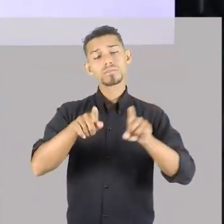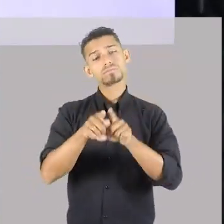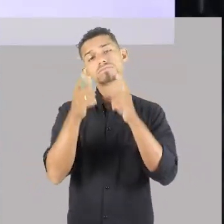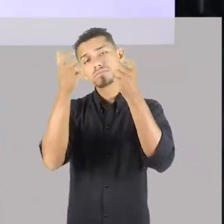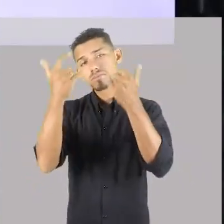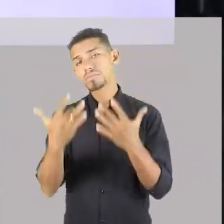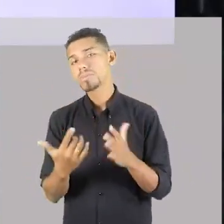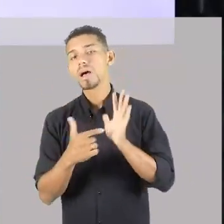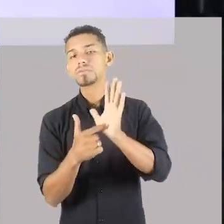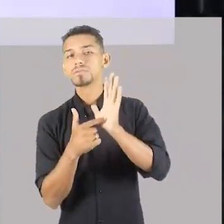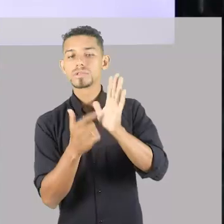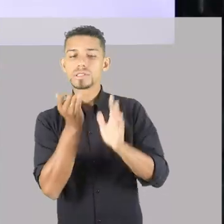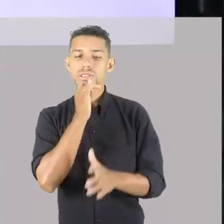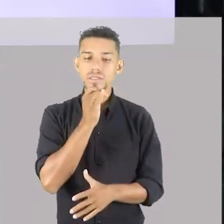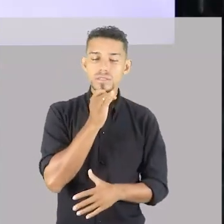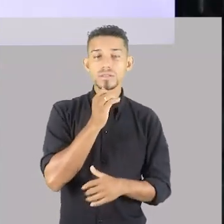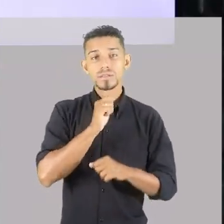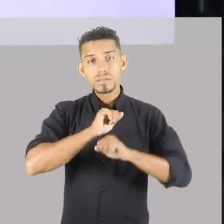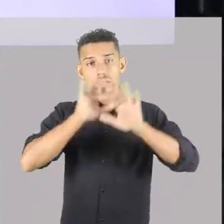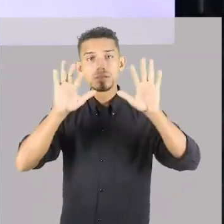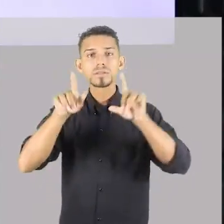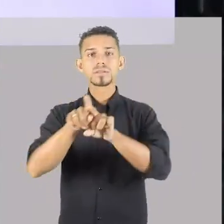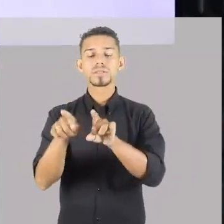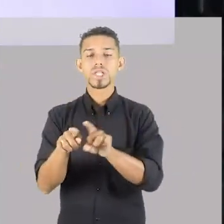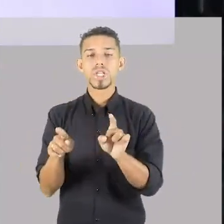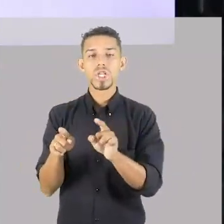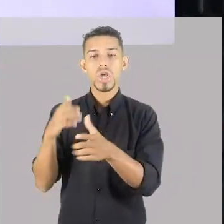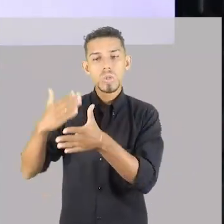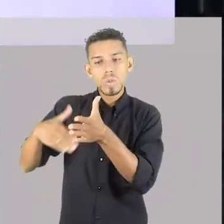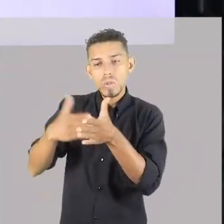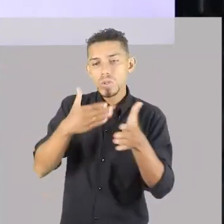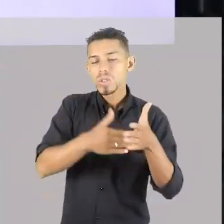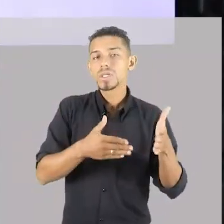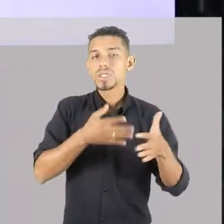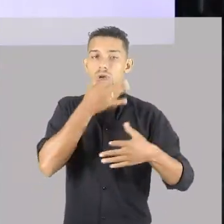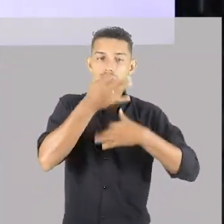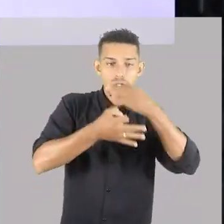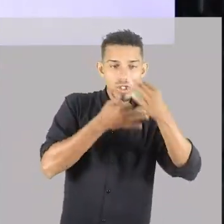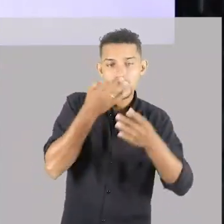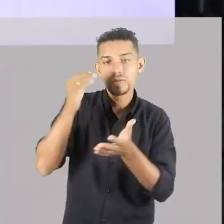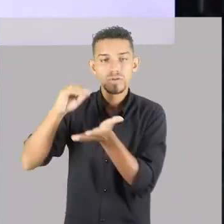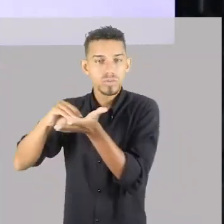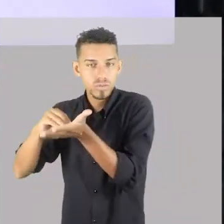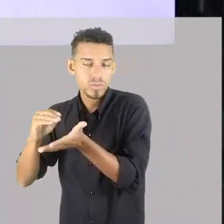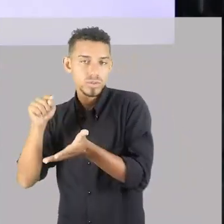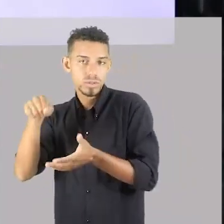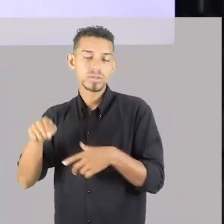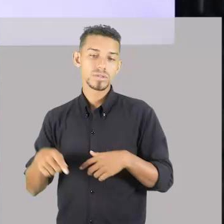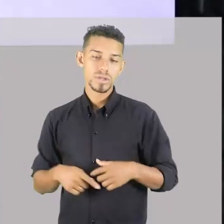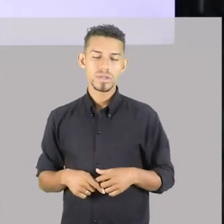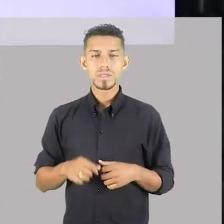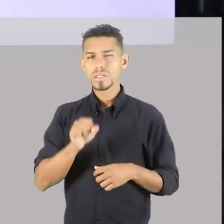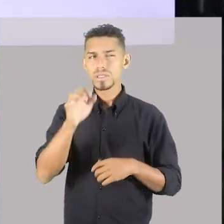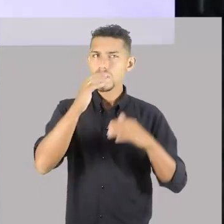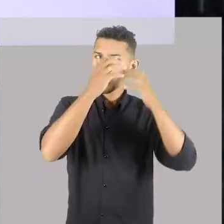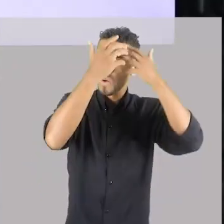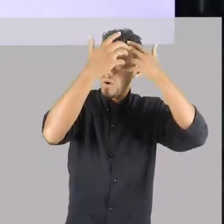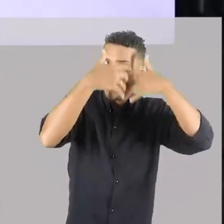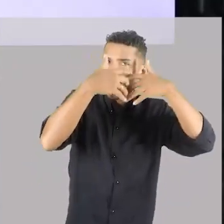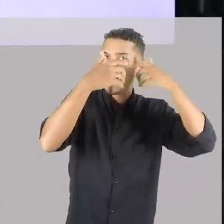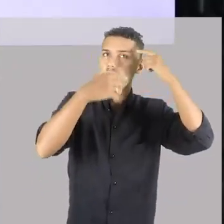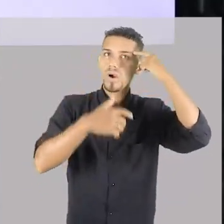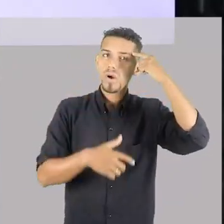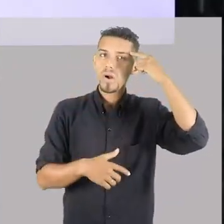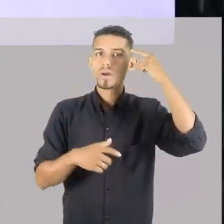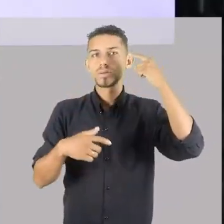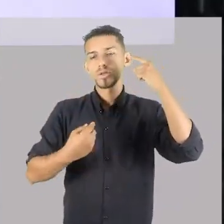exemplificam muito esses aspectos de objetividade e subjetividade. Tá? Por exemplo, se eu penso aqui, eu estou aqui